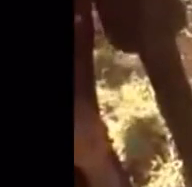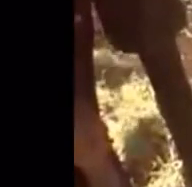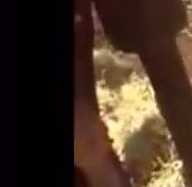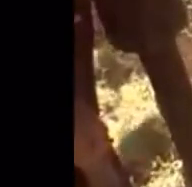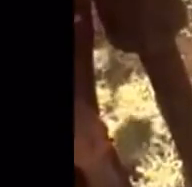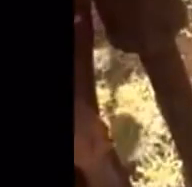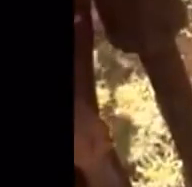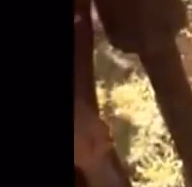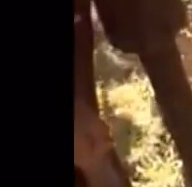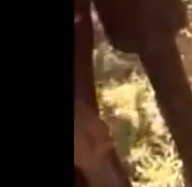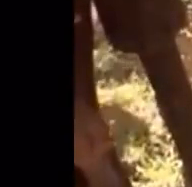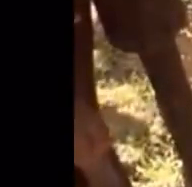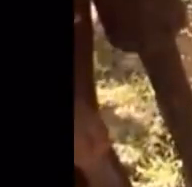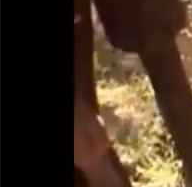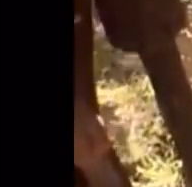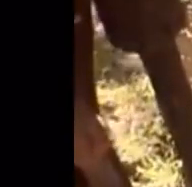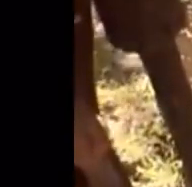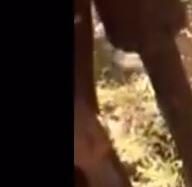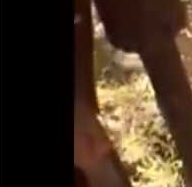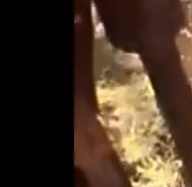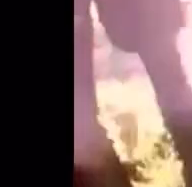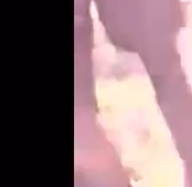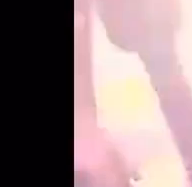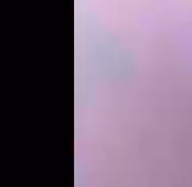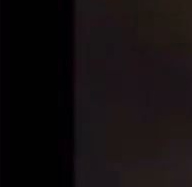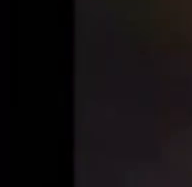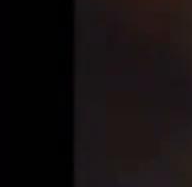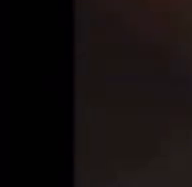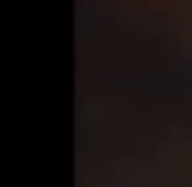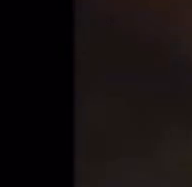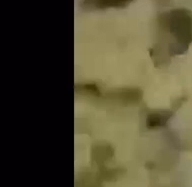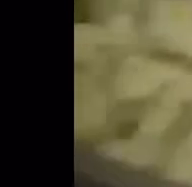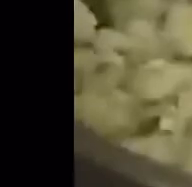que horas? Até as 5 da tarde. Vem-se embora? Simbora!